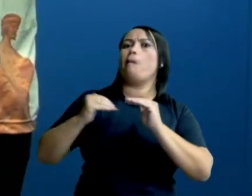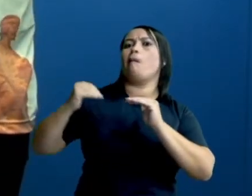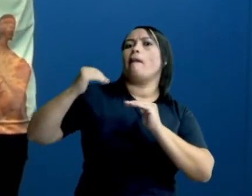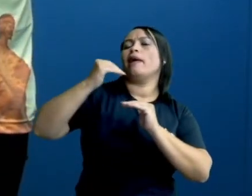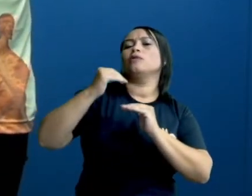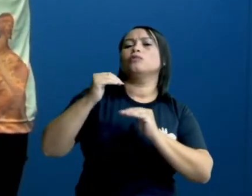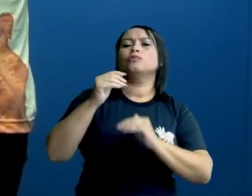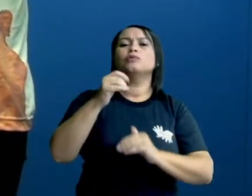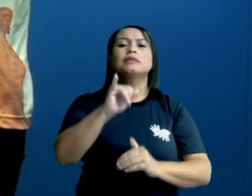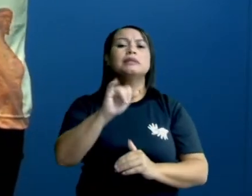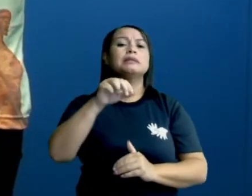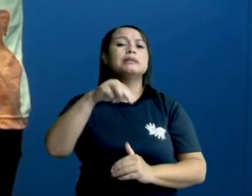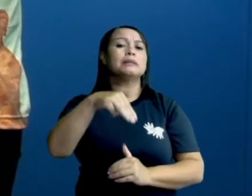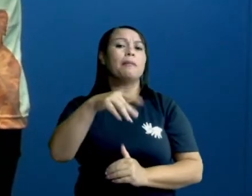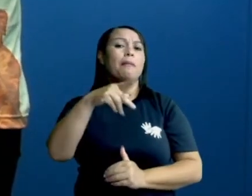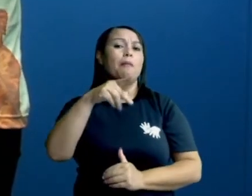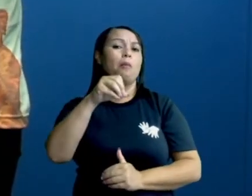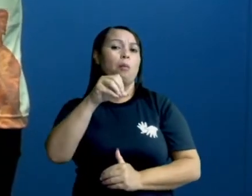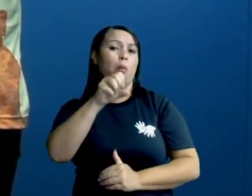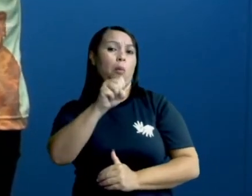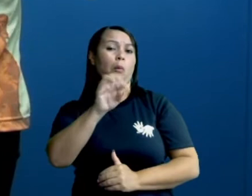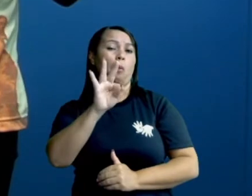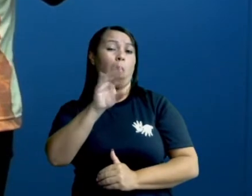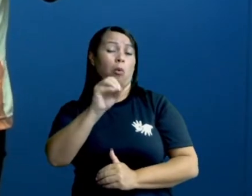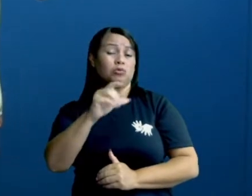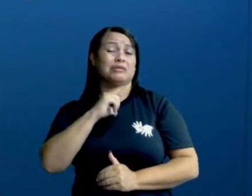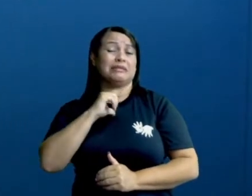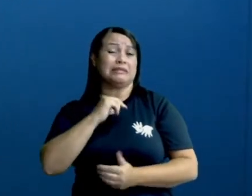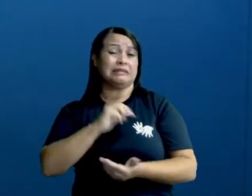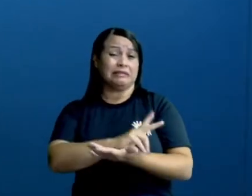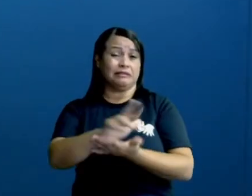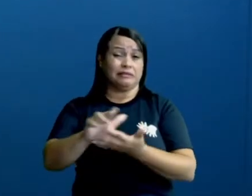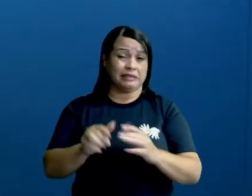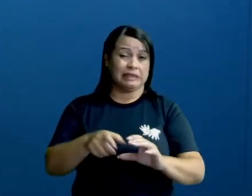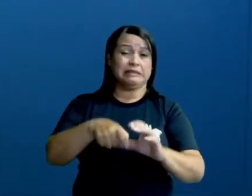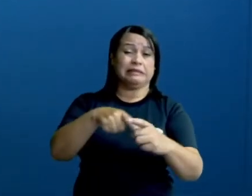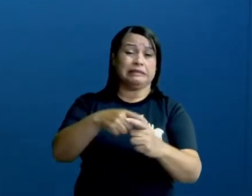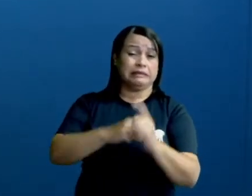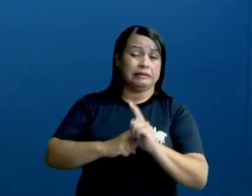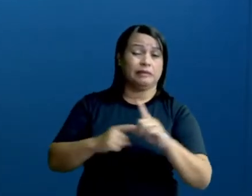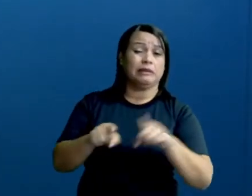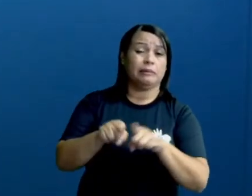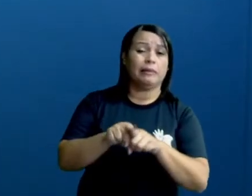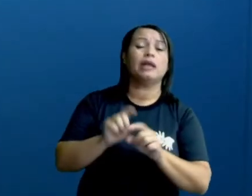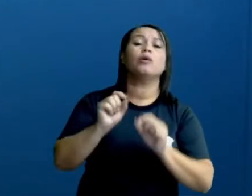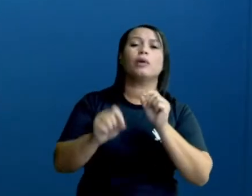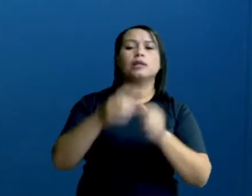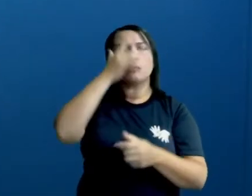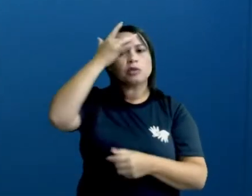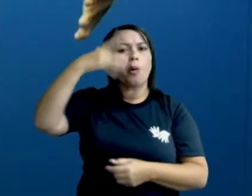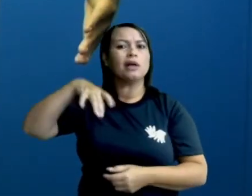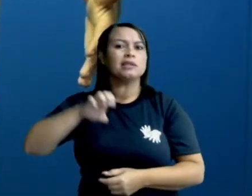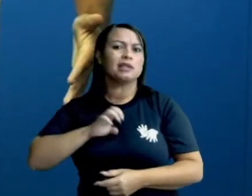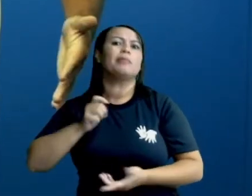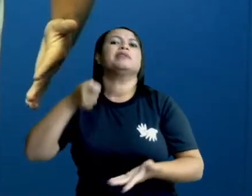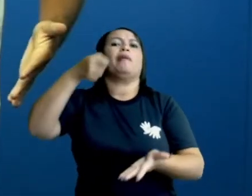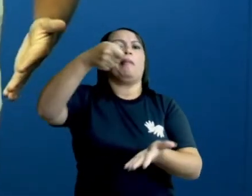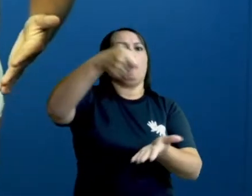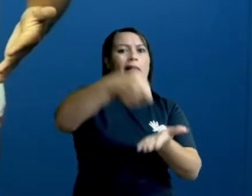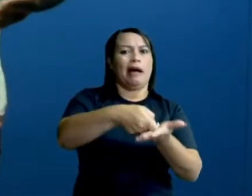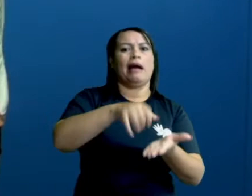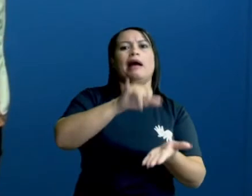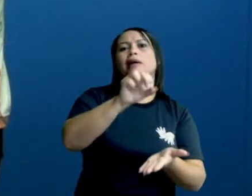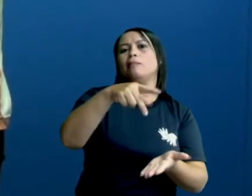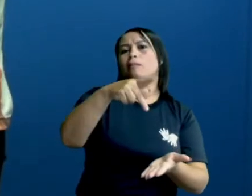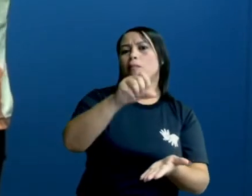Ocidentais holandesas, elas estavam extremamente com dívidas, então elas aumentam, consequentemente, os impostos. Então, os senhores de engenhos têm que pagar impostos